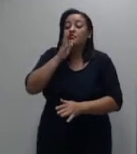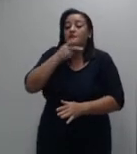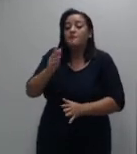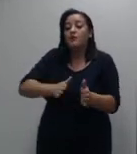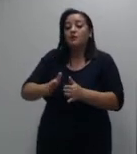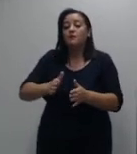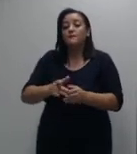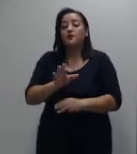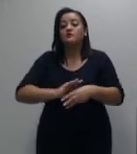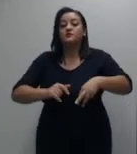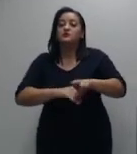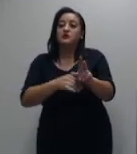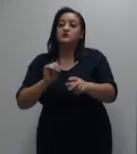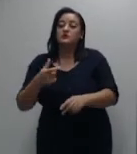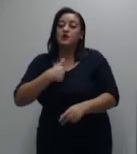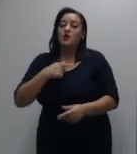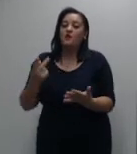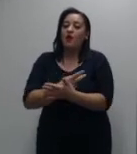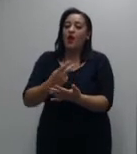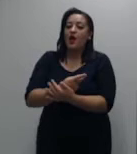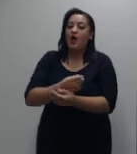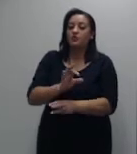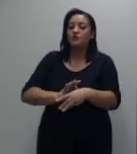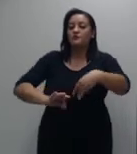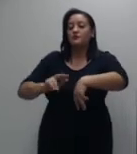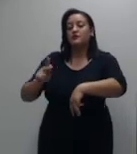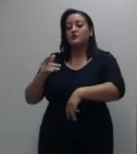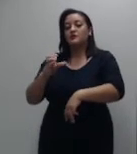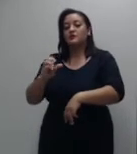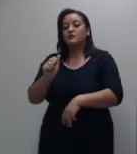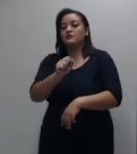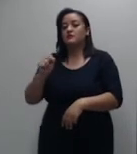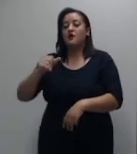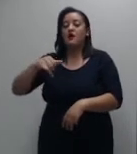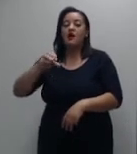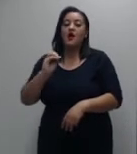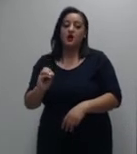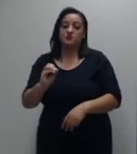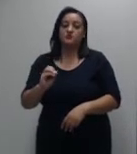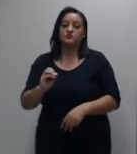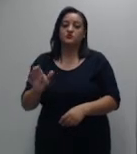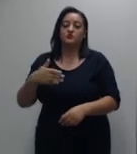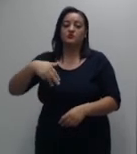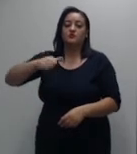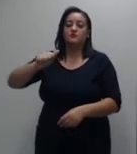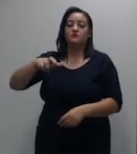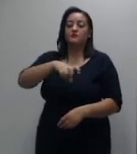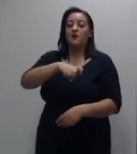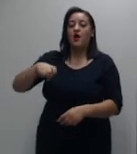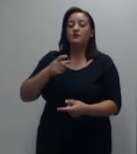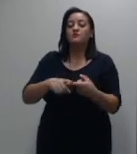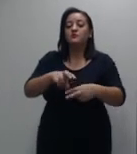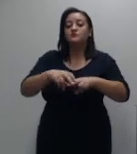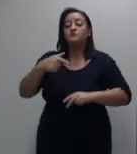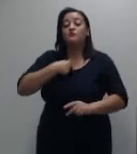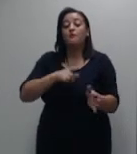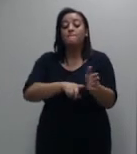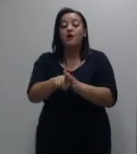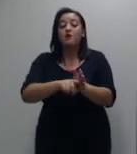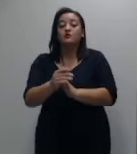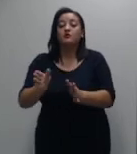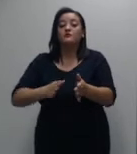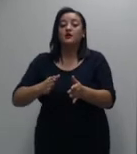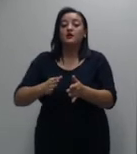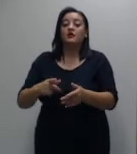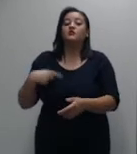se não estou enganado com a minha açúcar nesse O Carrasco Max por isso que eu perguntei no tempo a gente